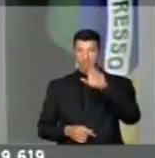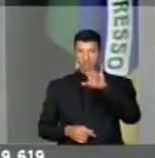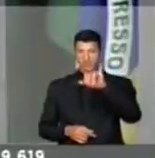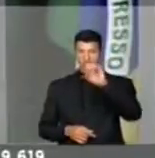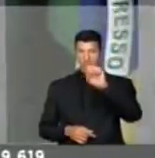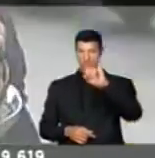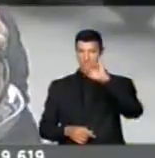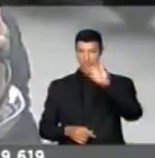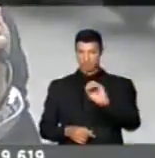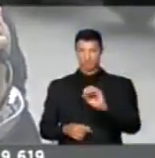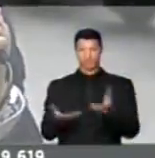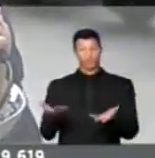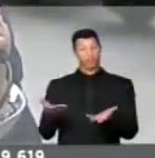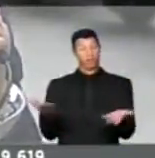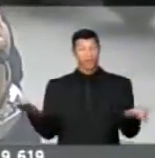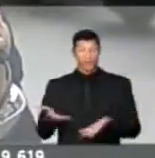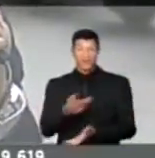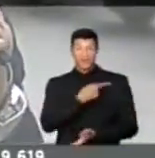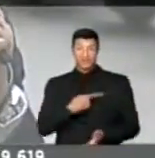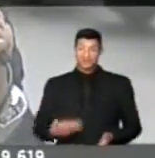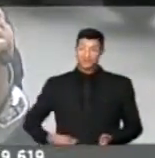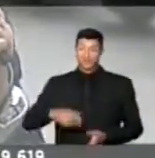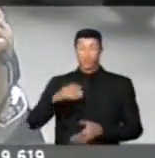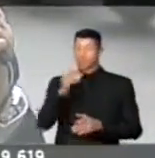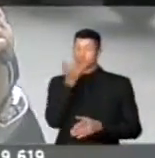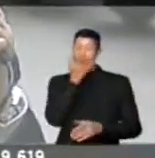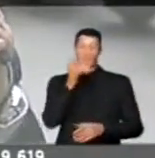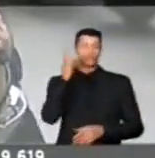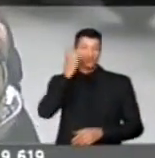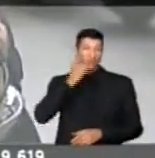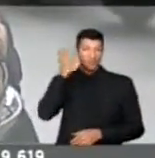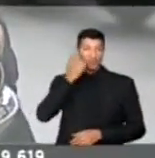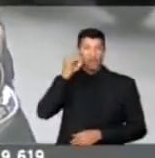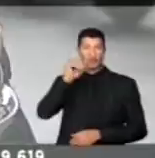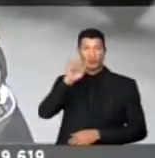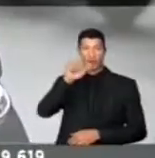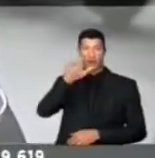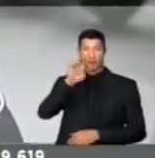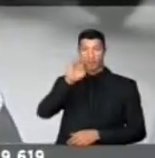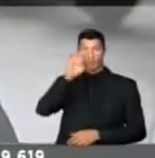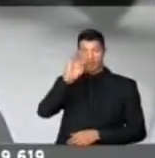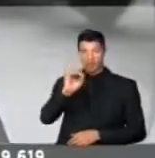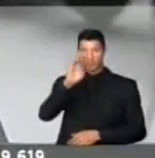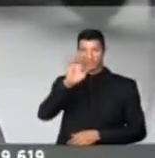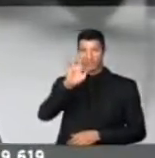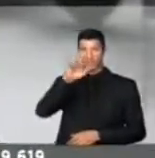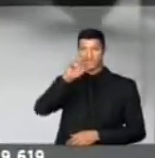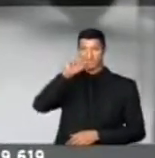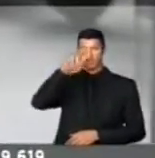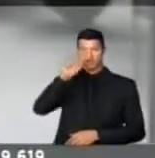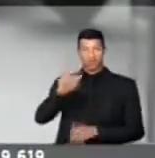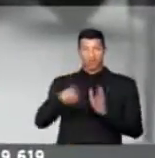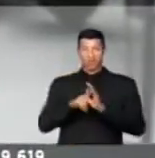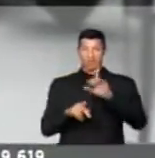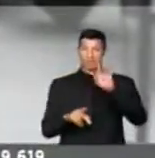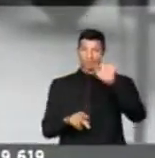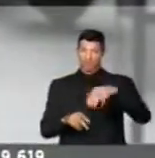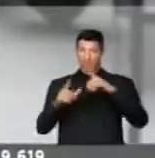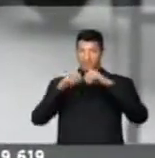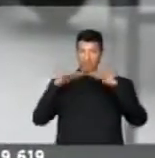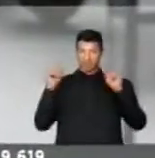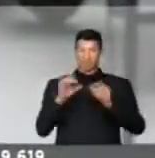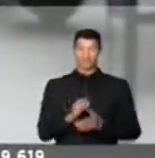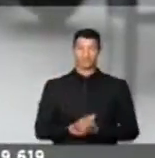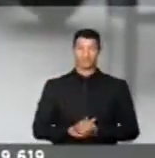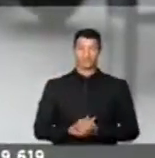prazer. Caríssimo deputado Alberto Fraga, do DEM, do DF,